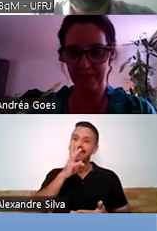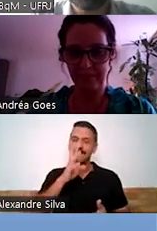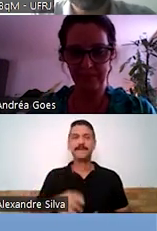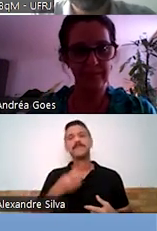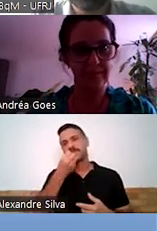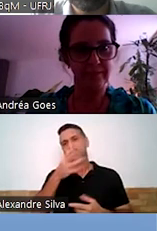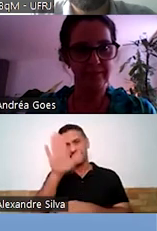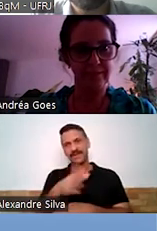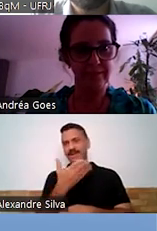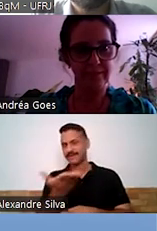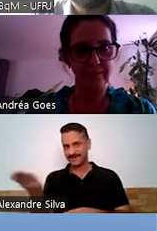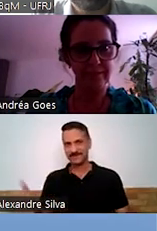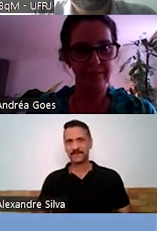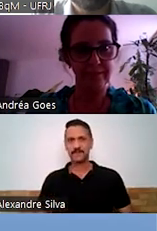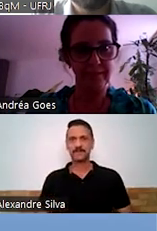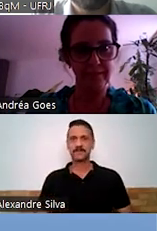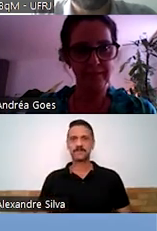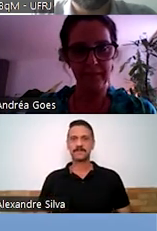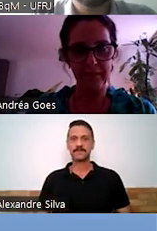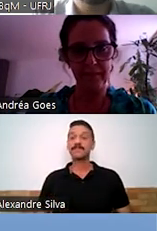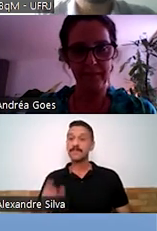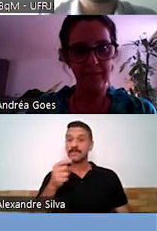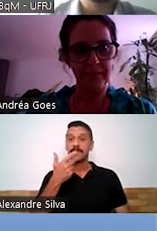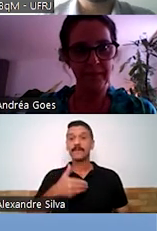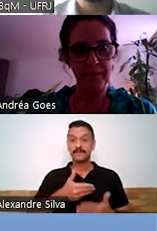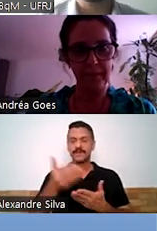uma boa tarde a todos e sejam bem-vindos.